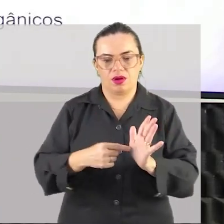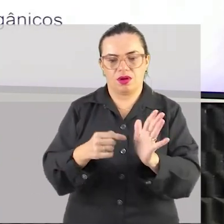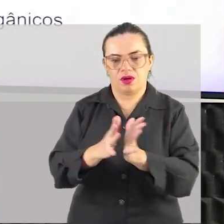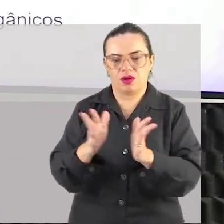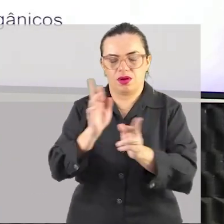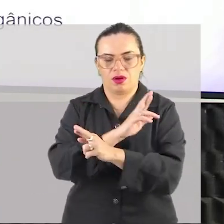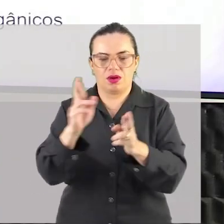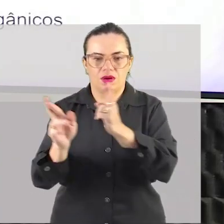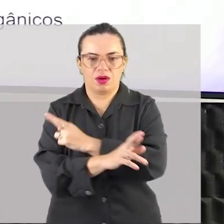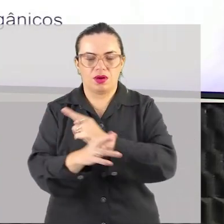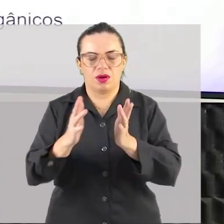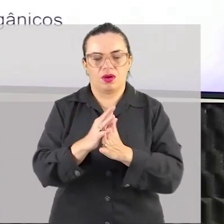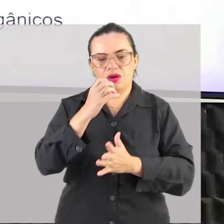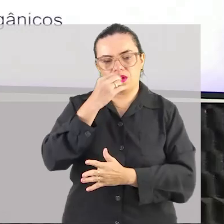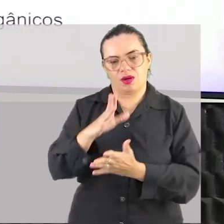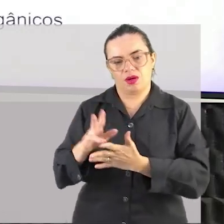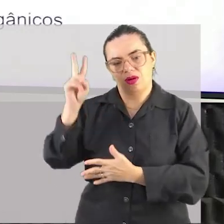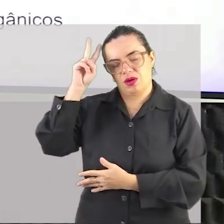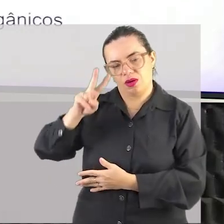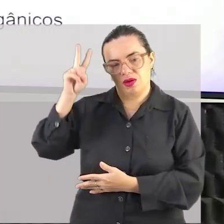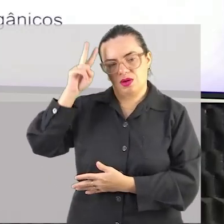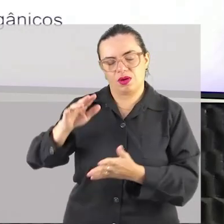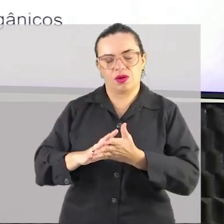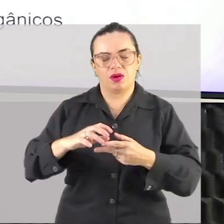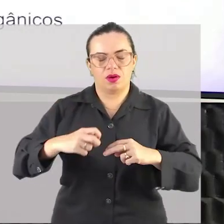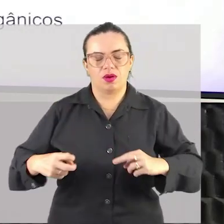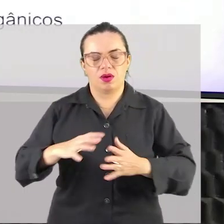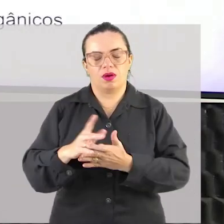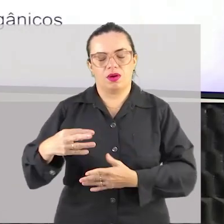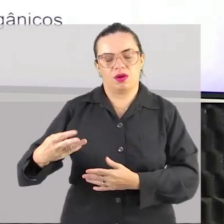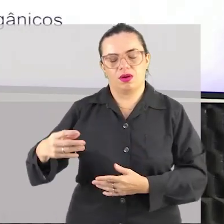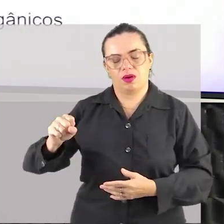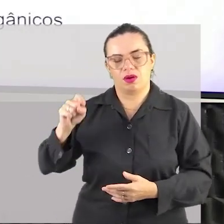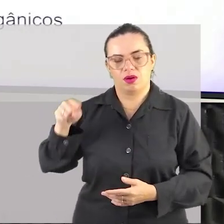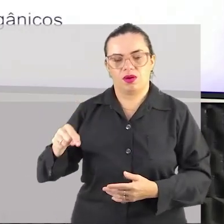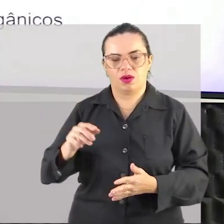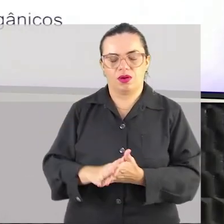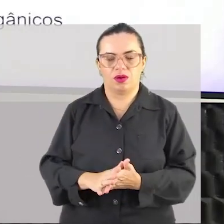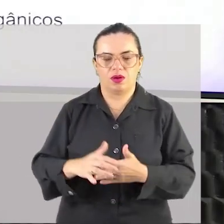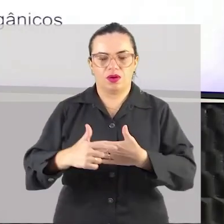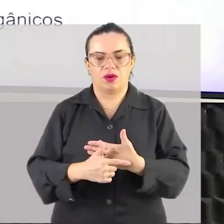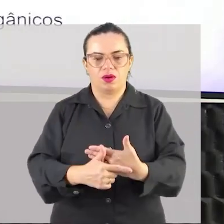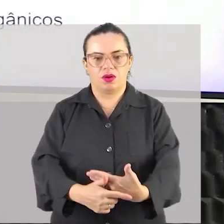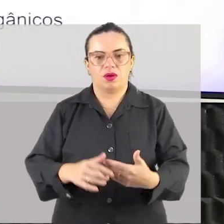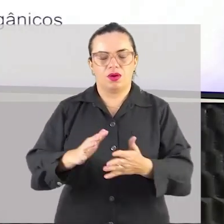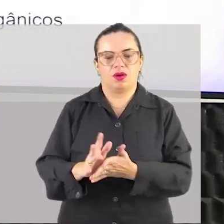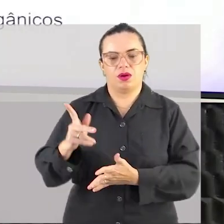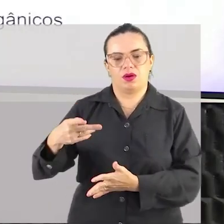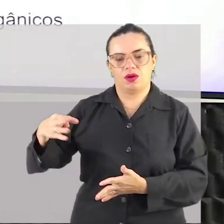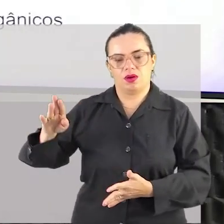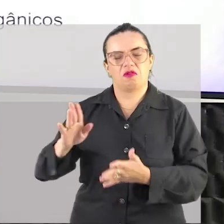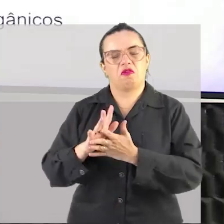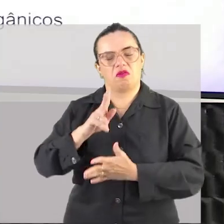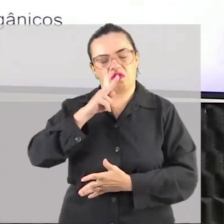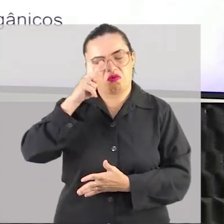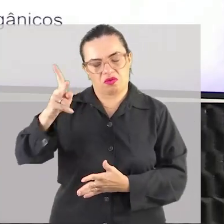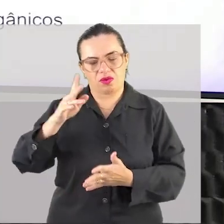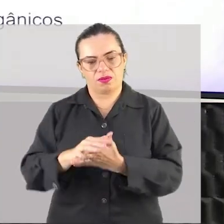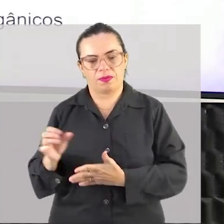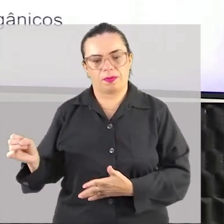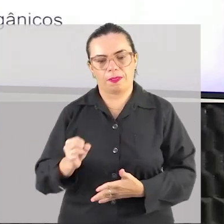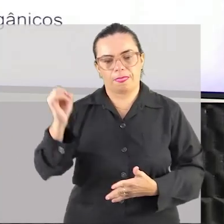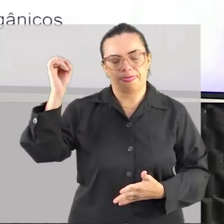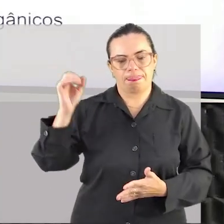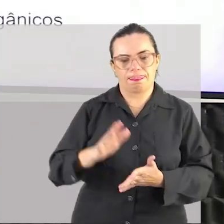a... Primeiro, é bom lembrar que a Petrobras ela cumpre um papel público muito forte, porque ela é